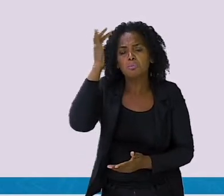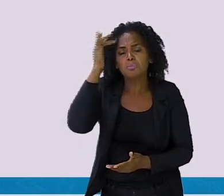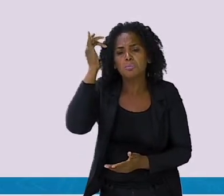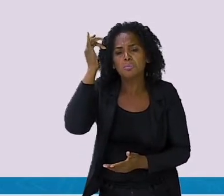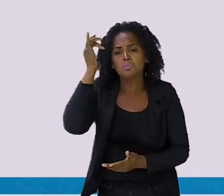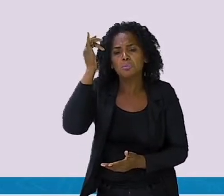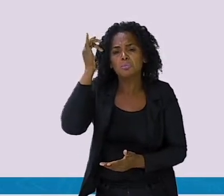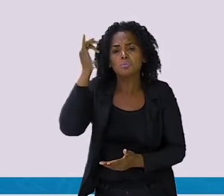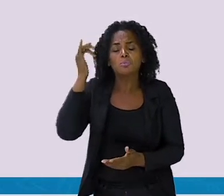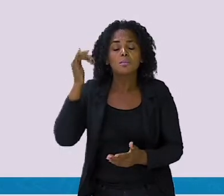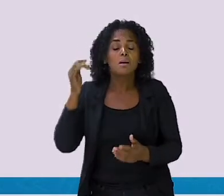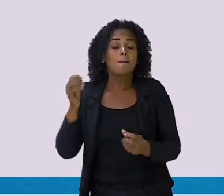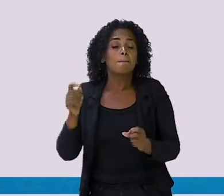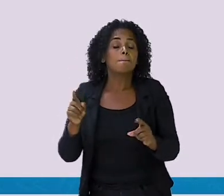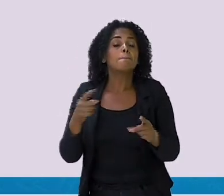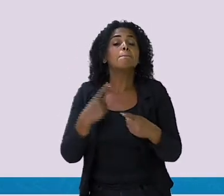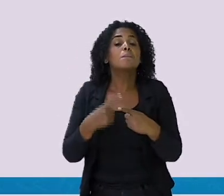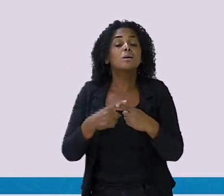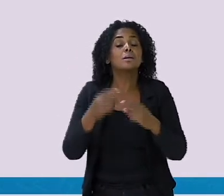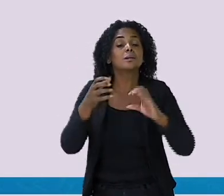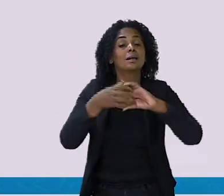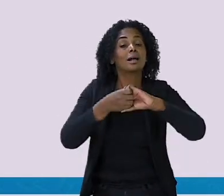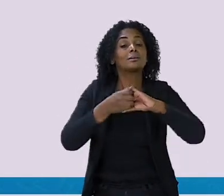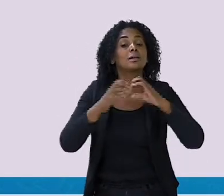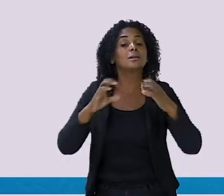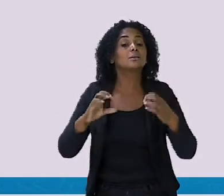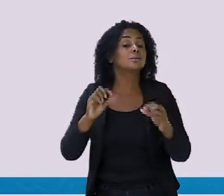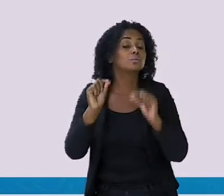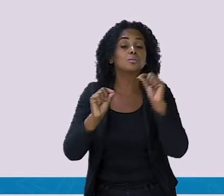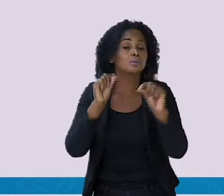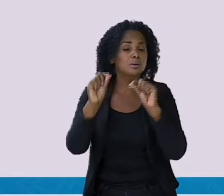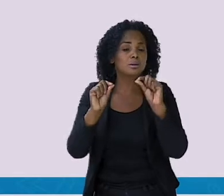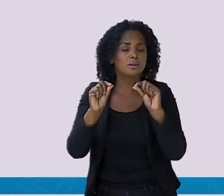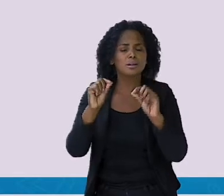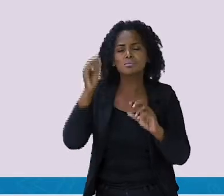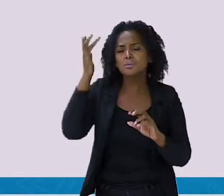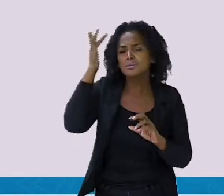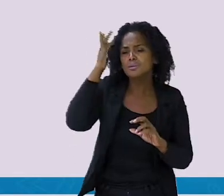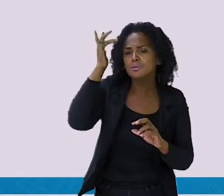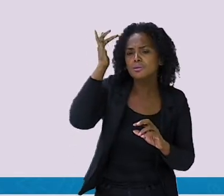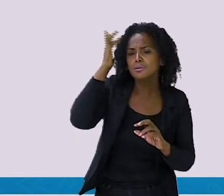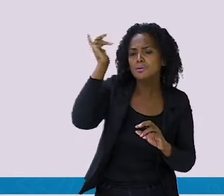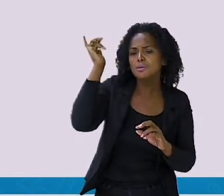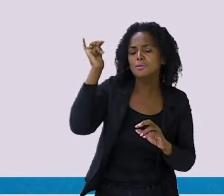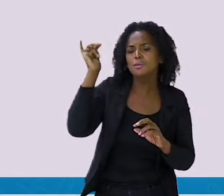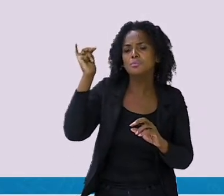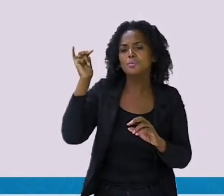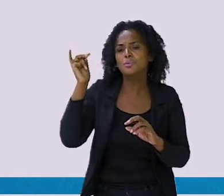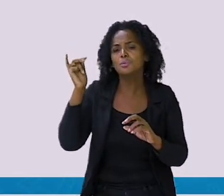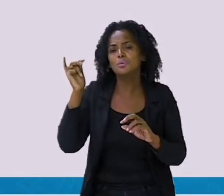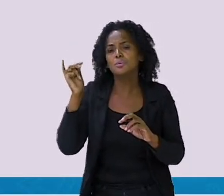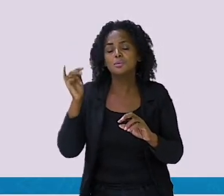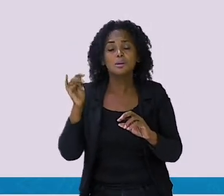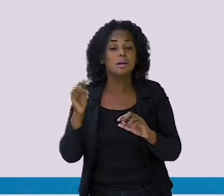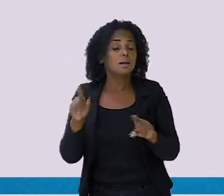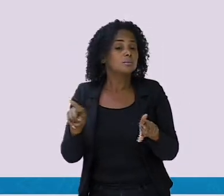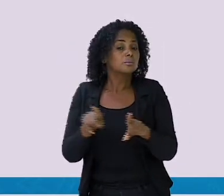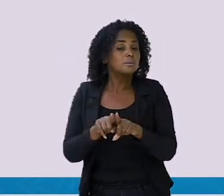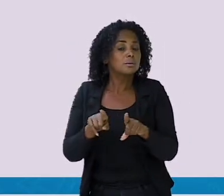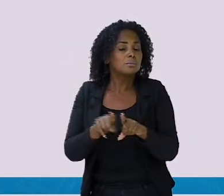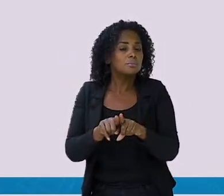televisão, microfone, isso tudo faz parte do estúdio e eles são chamados de